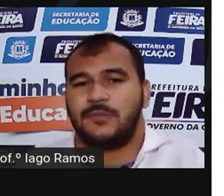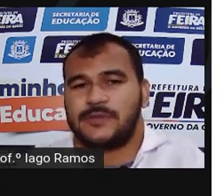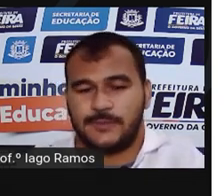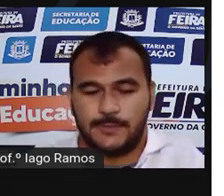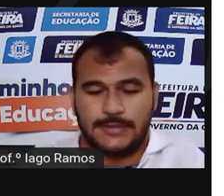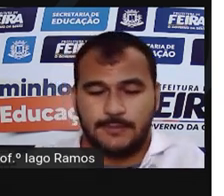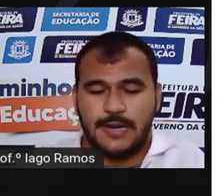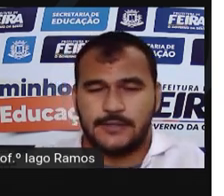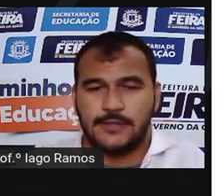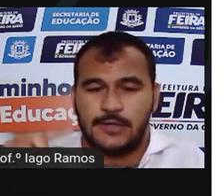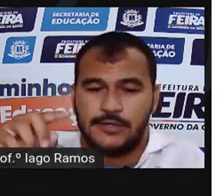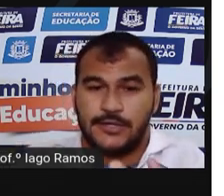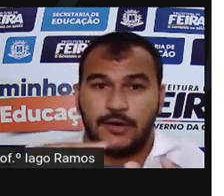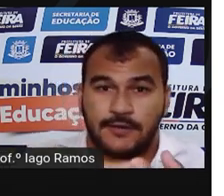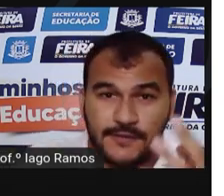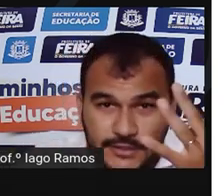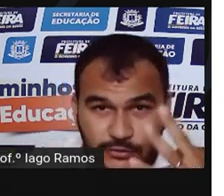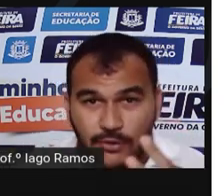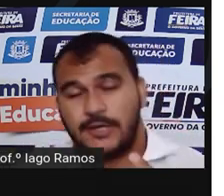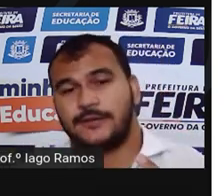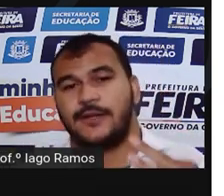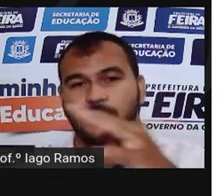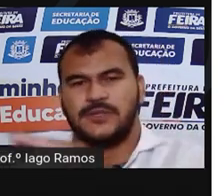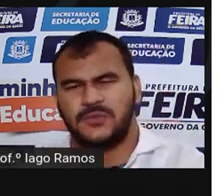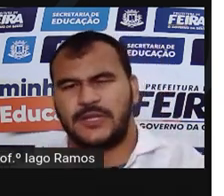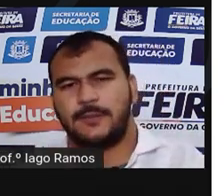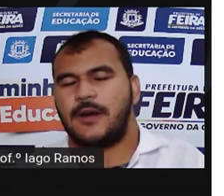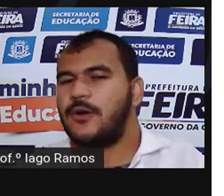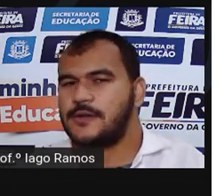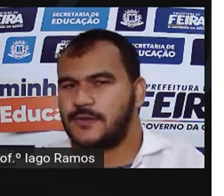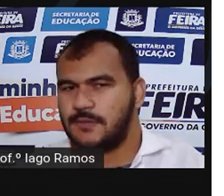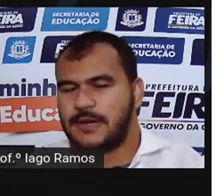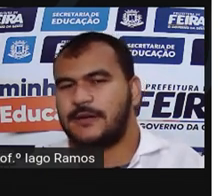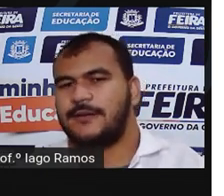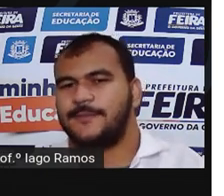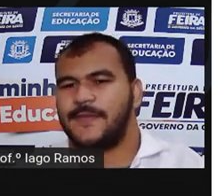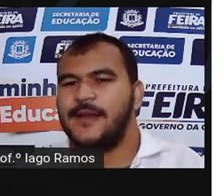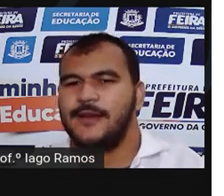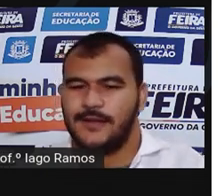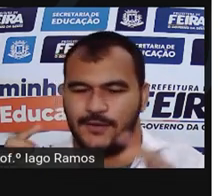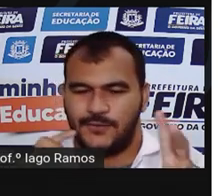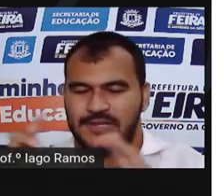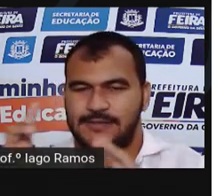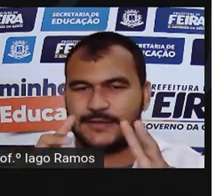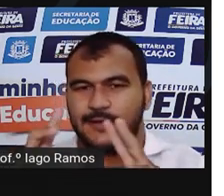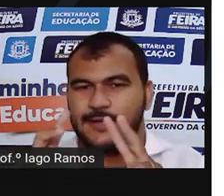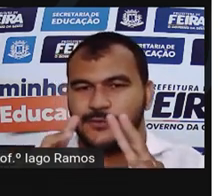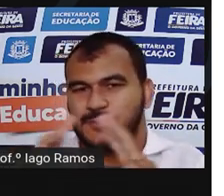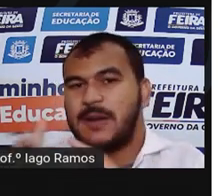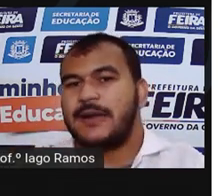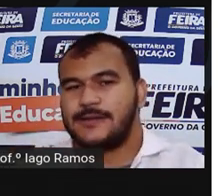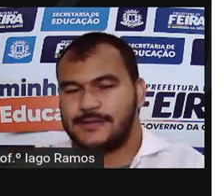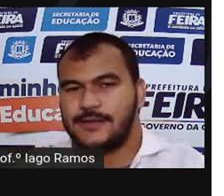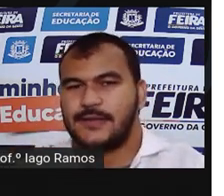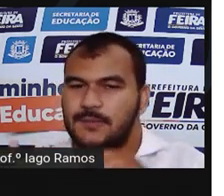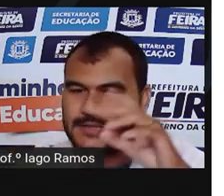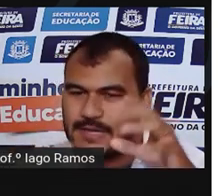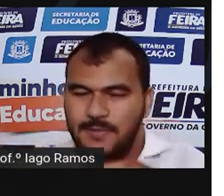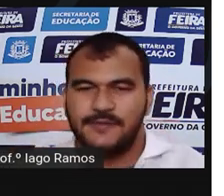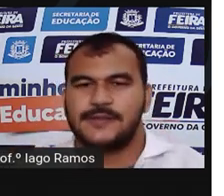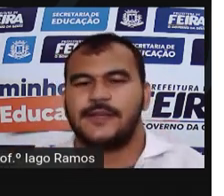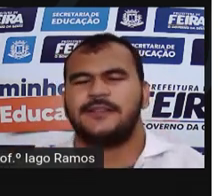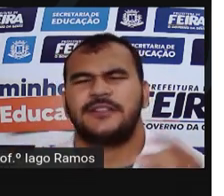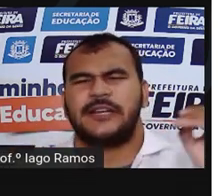dá para fazer também por exemplo matemática Geografia História e o mesmo tema olha só que bacana né eu fui trazendo ali os pares